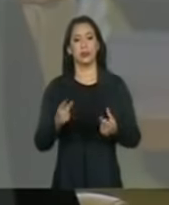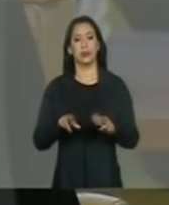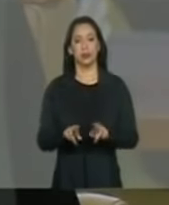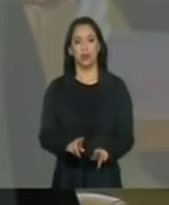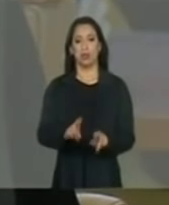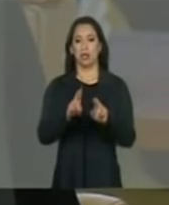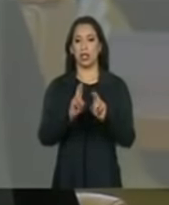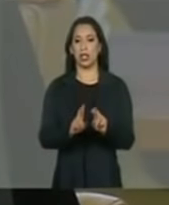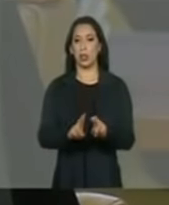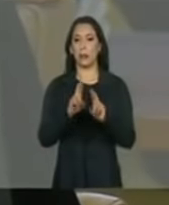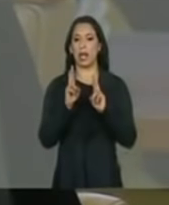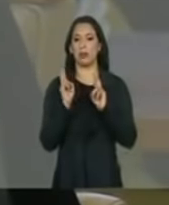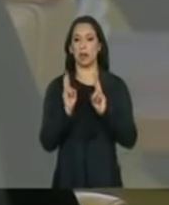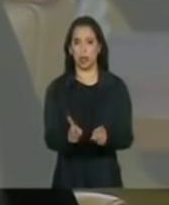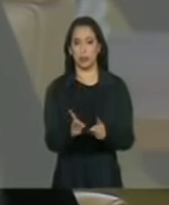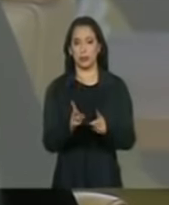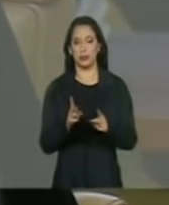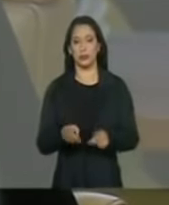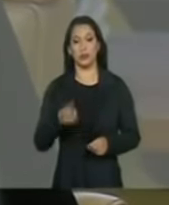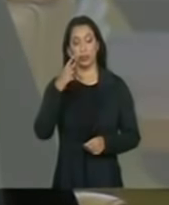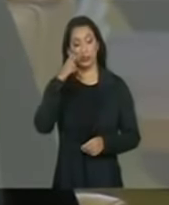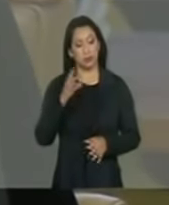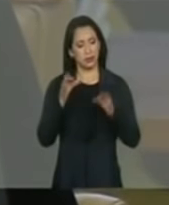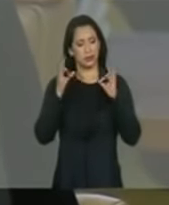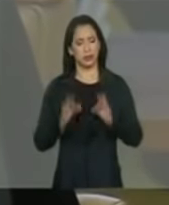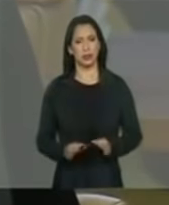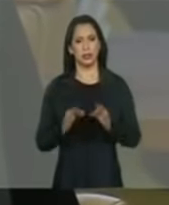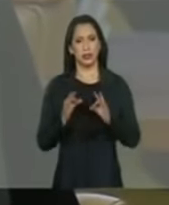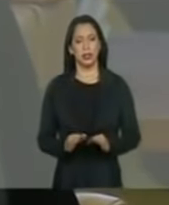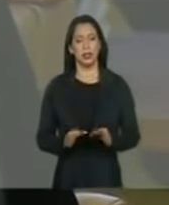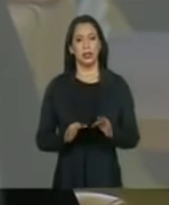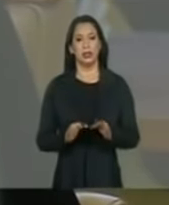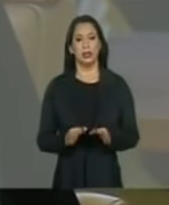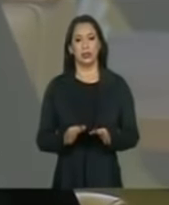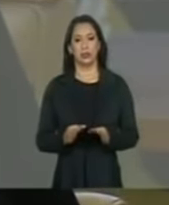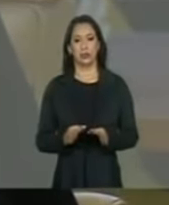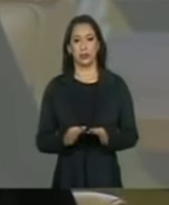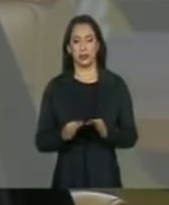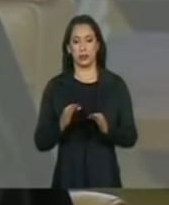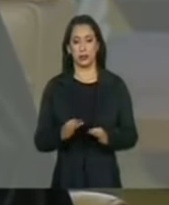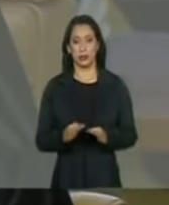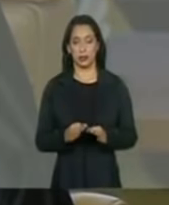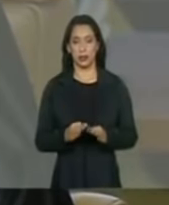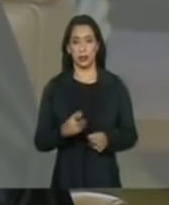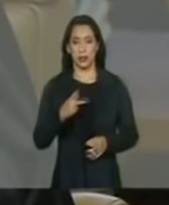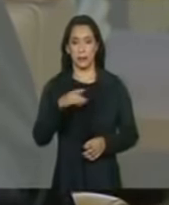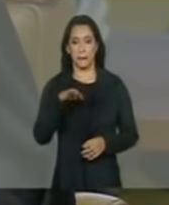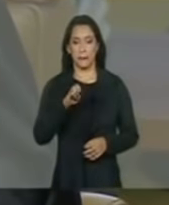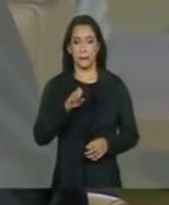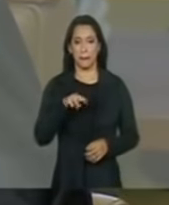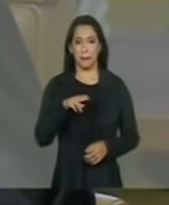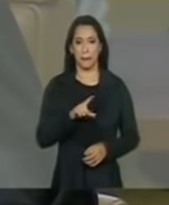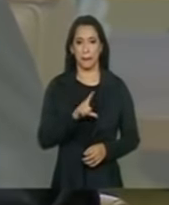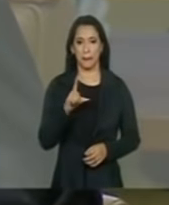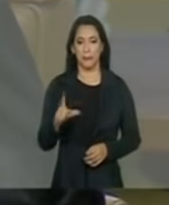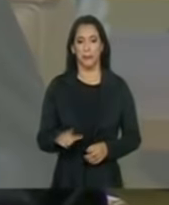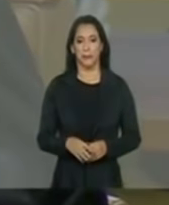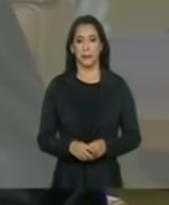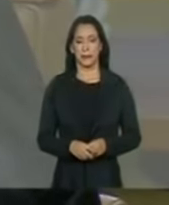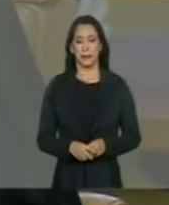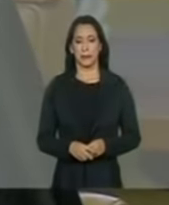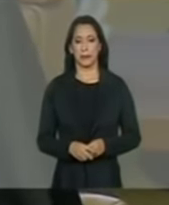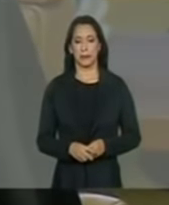longe de atuarem com dignidade transgredir as leis penais de nosso país com o objetivo